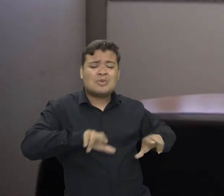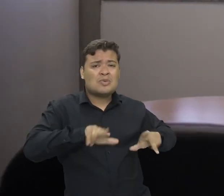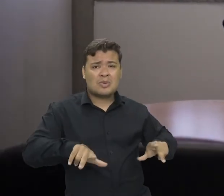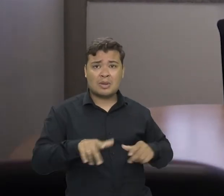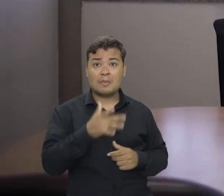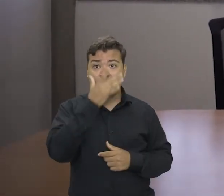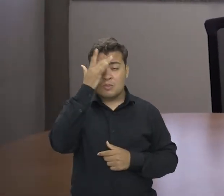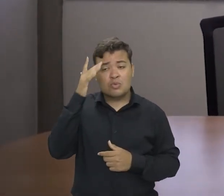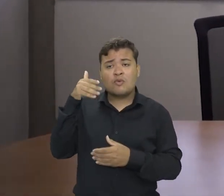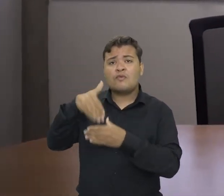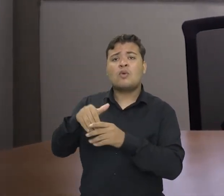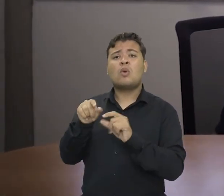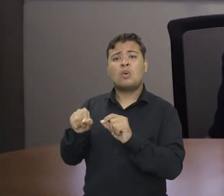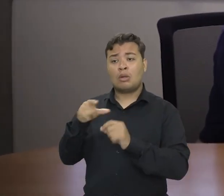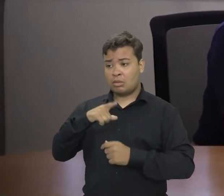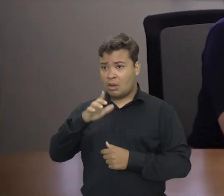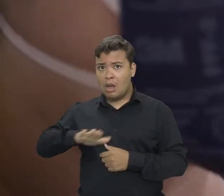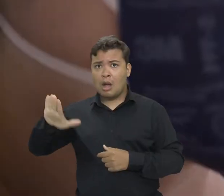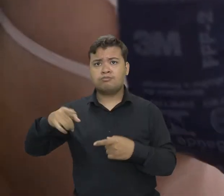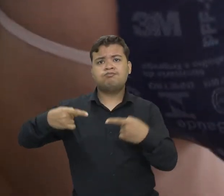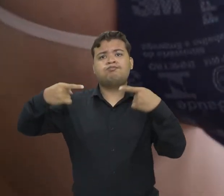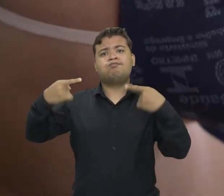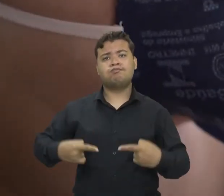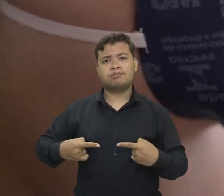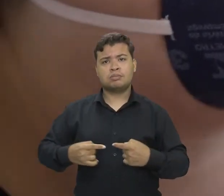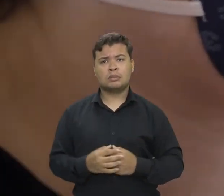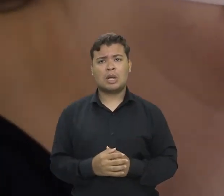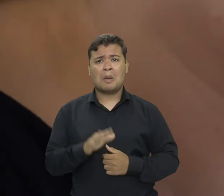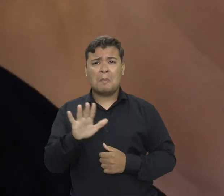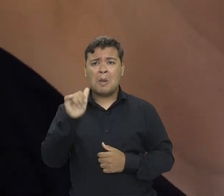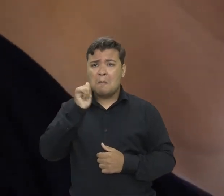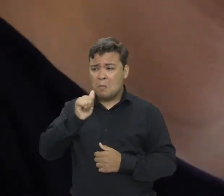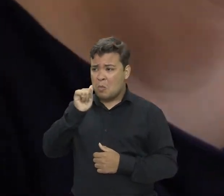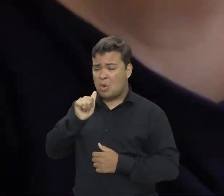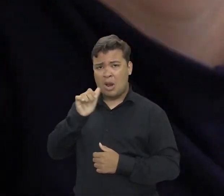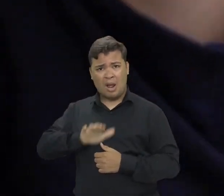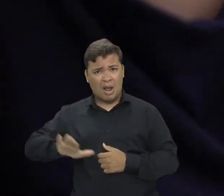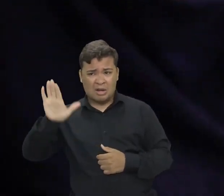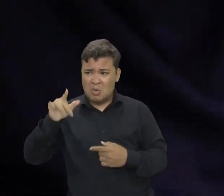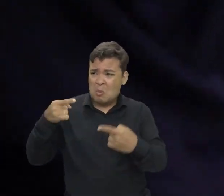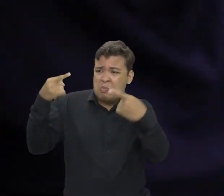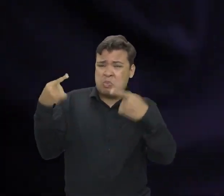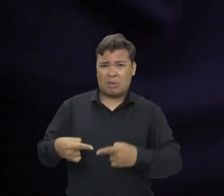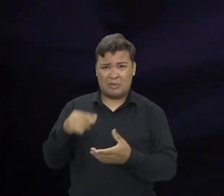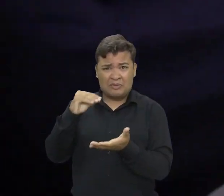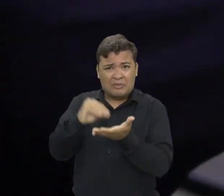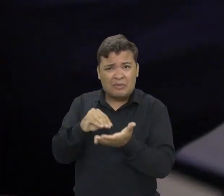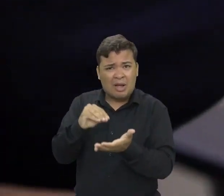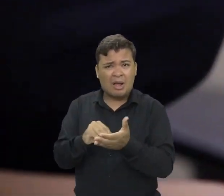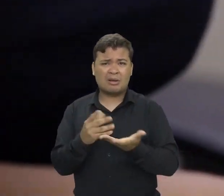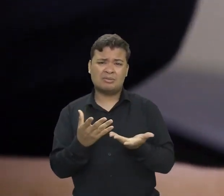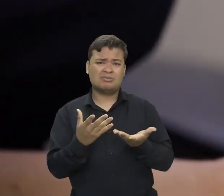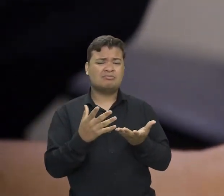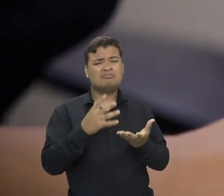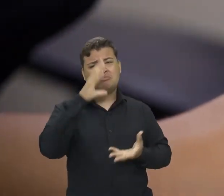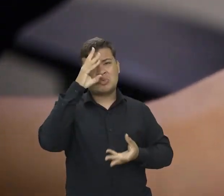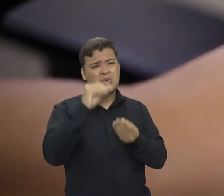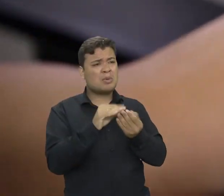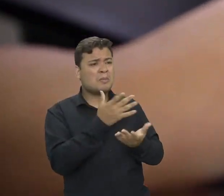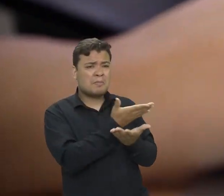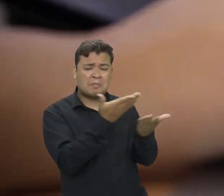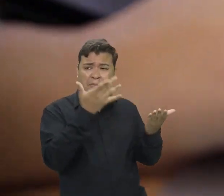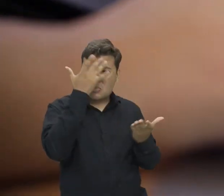que as pessoas votam em candidaturas que são competitivas. E se as candidaturas de mulheres não são competitivas, são poucas as pessoas que vão